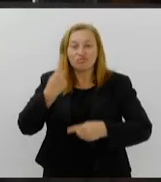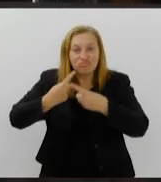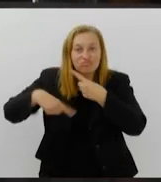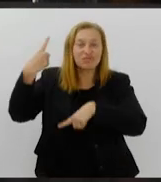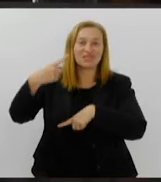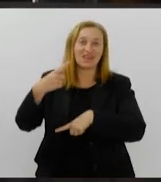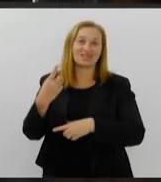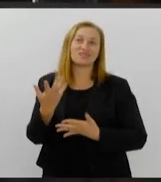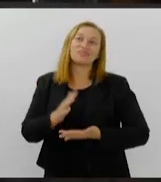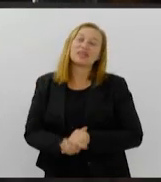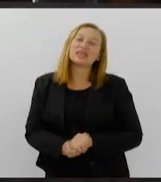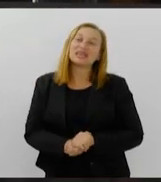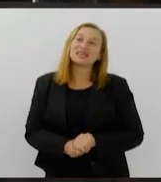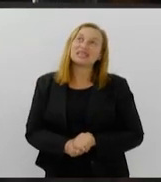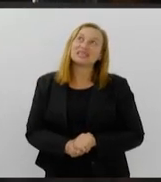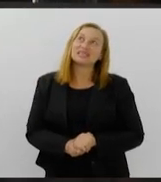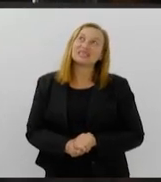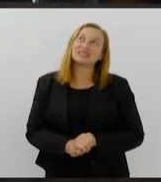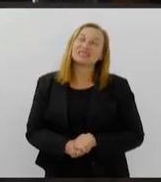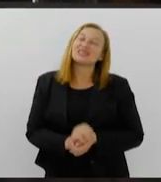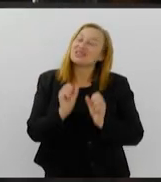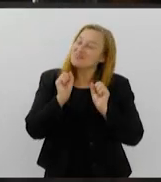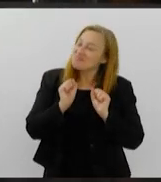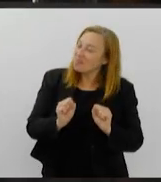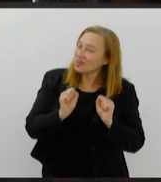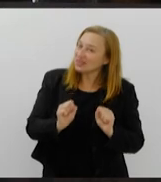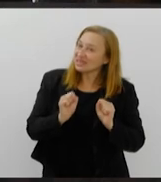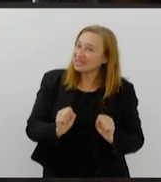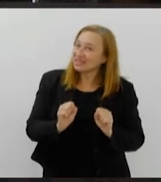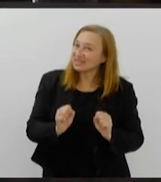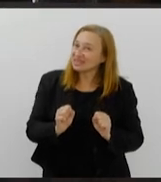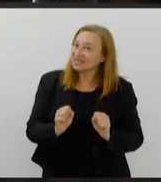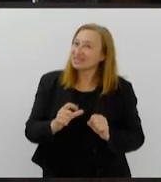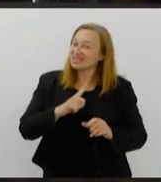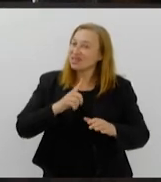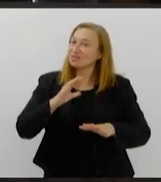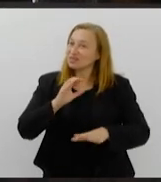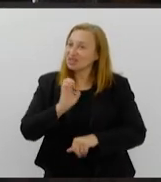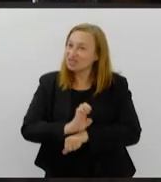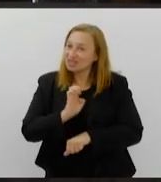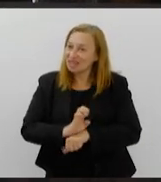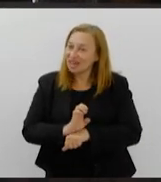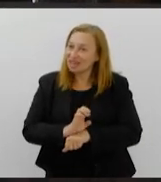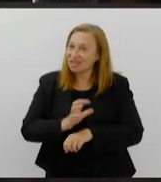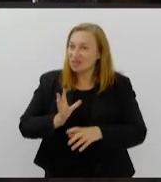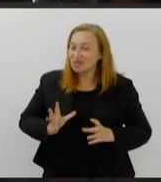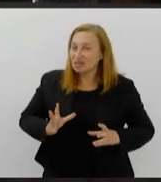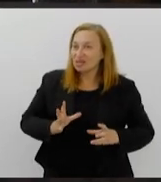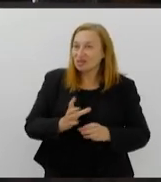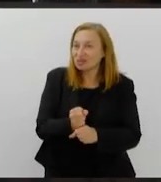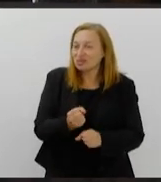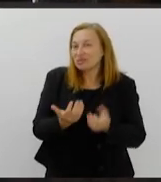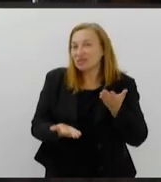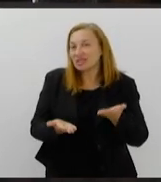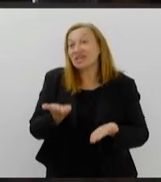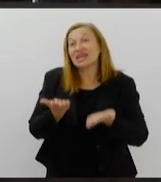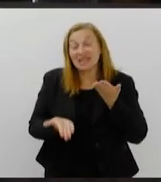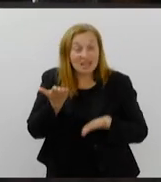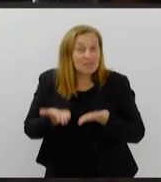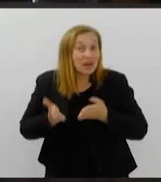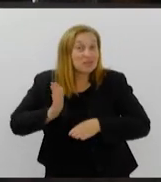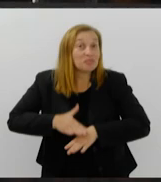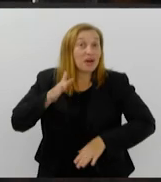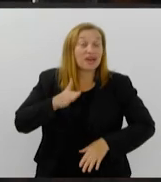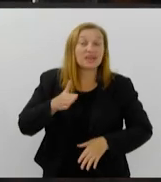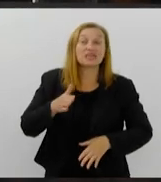sucesso, e que a gente possa aí ter o nosso estado com as contas cada vez mais equilibradas e que a